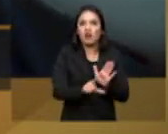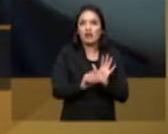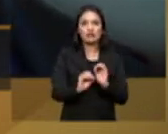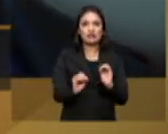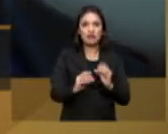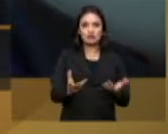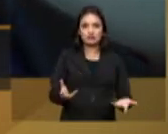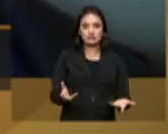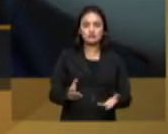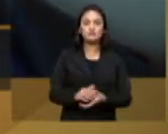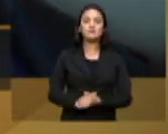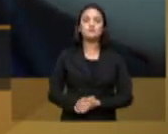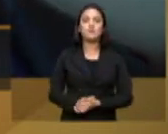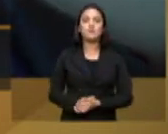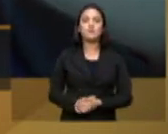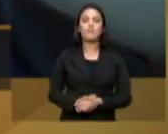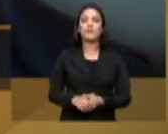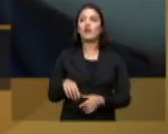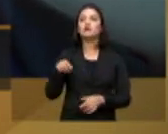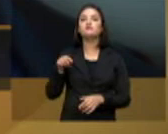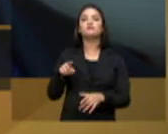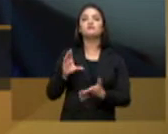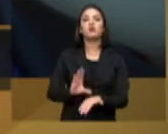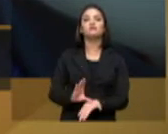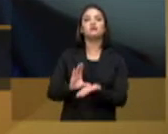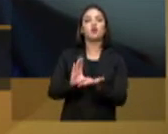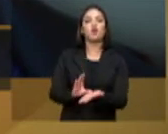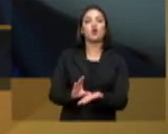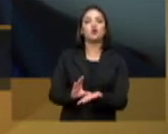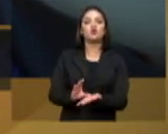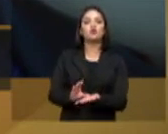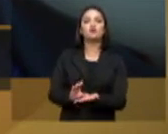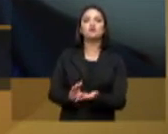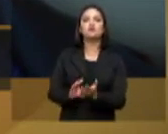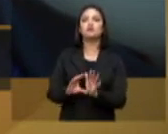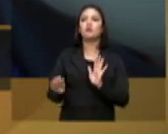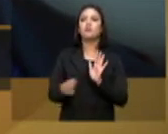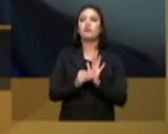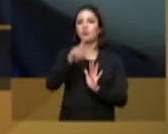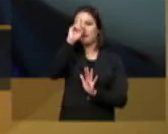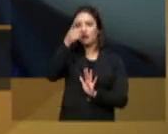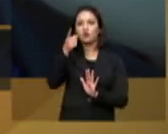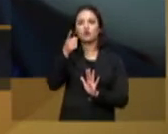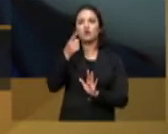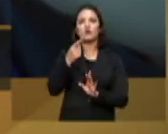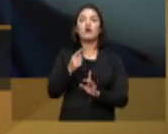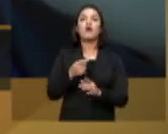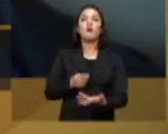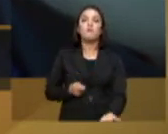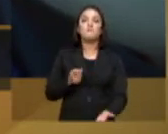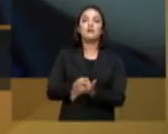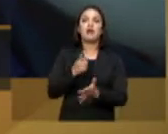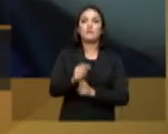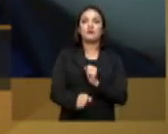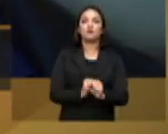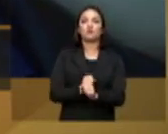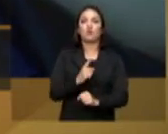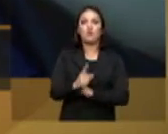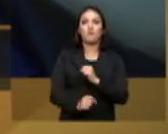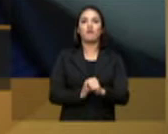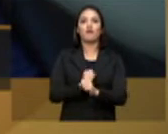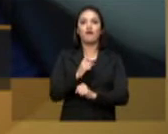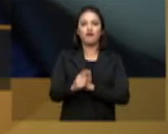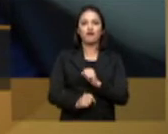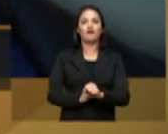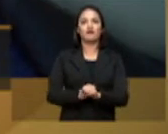legal o valor das anuidades aos respectivos conselhos de fiscalização de